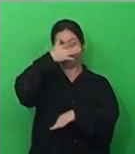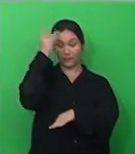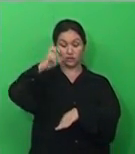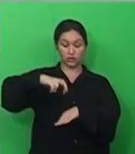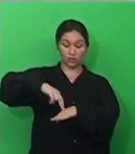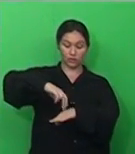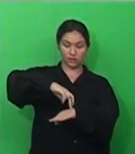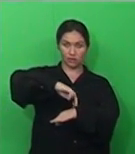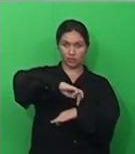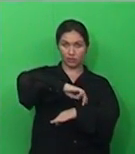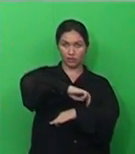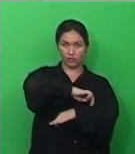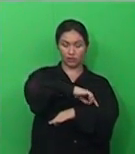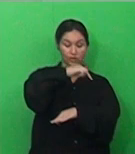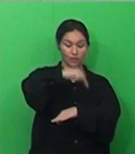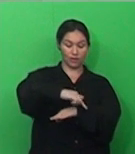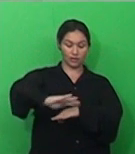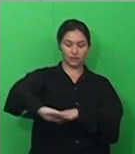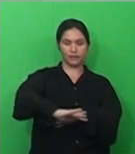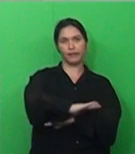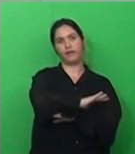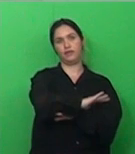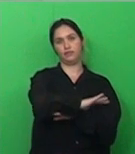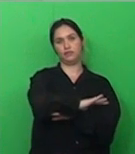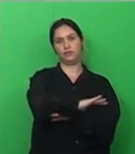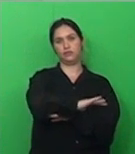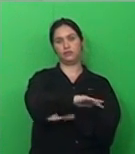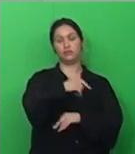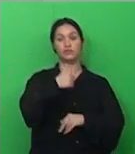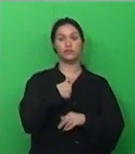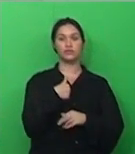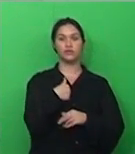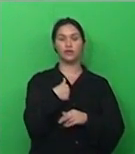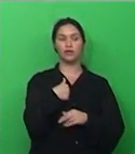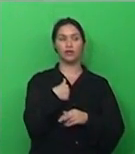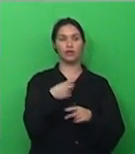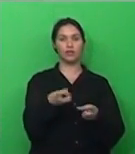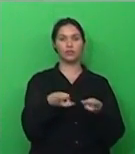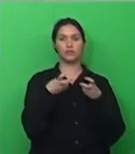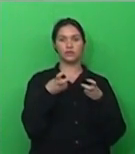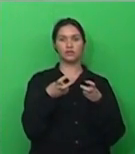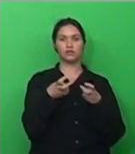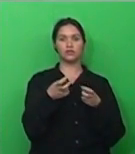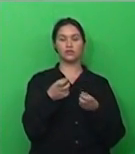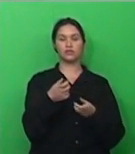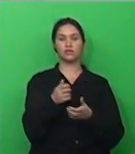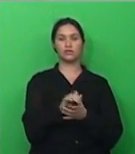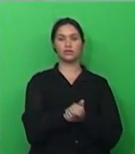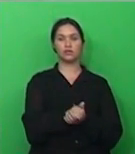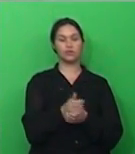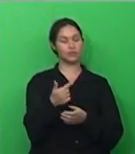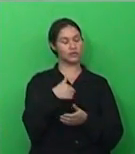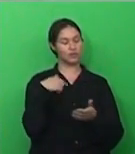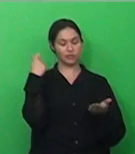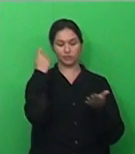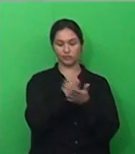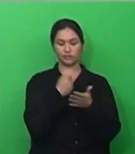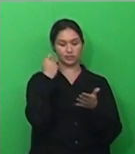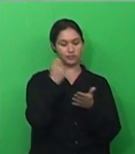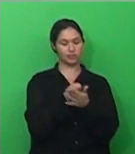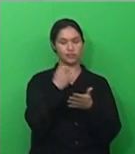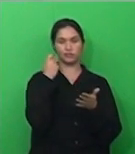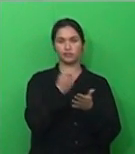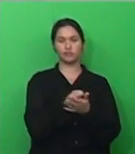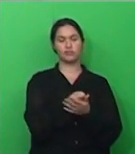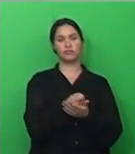disso. Eu não vou terminar esse período inteiro sem ficar insistindo por essa questão, meu vereador Salesi. Eu